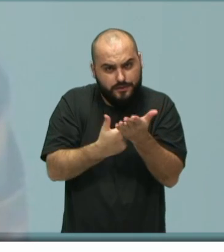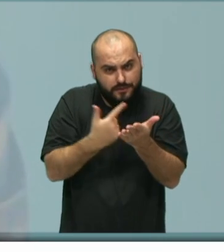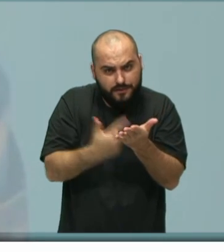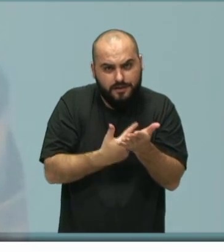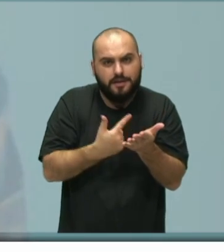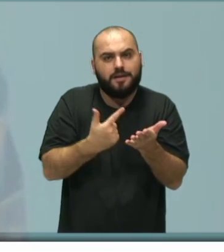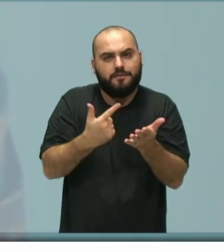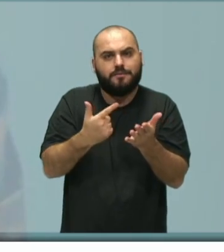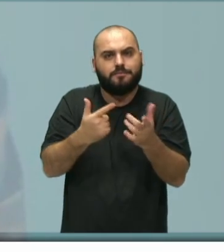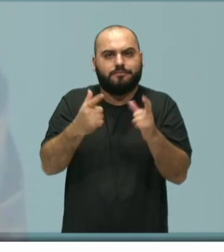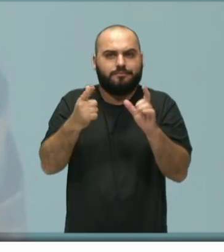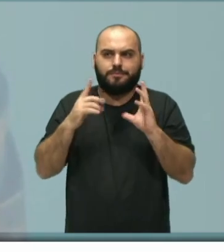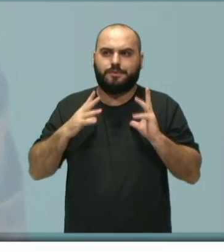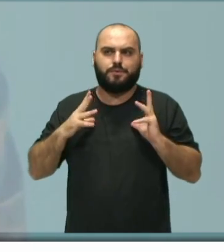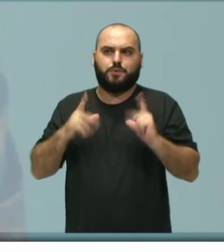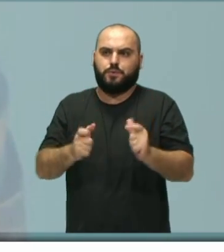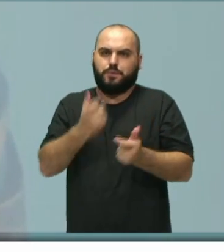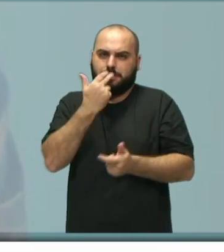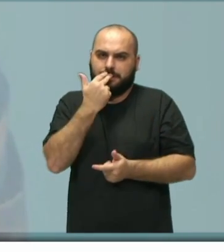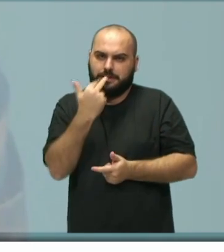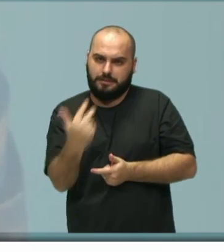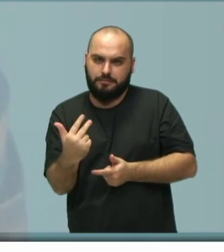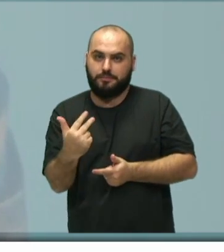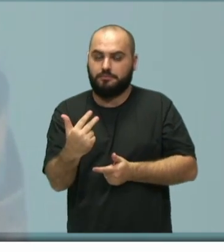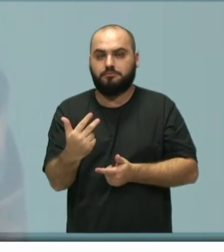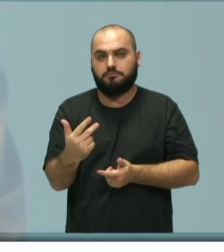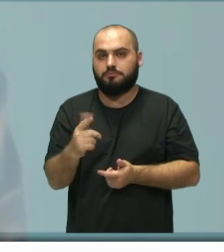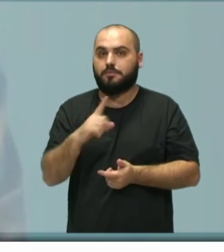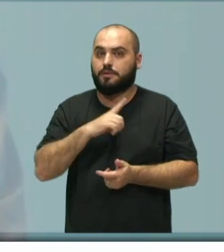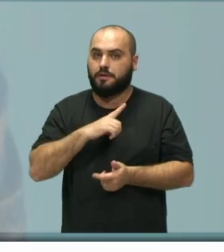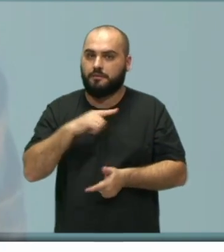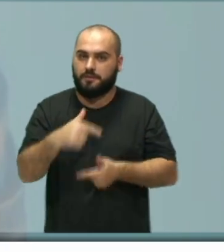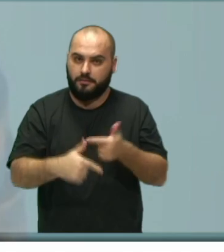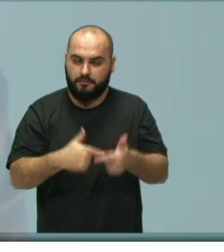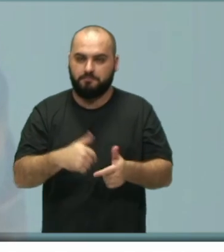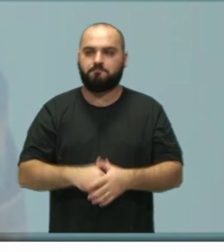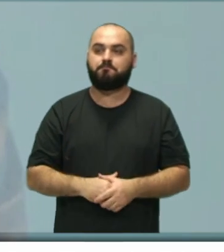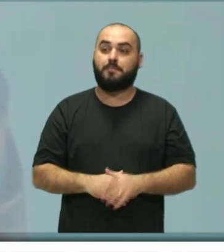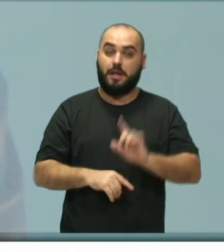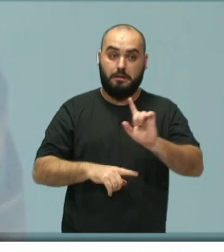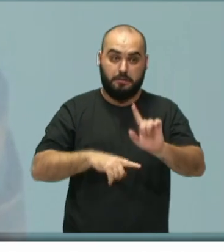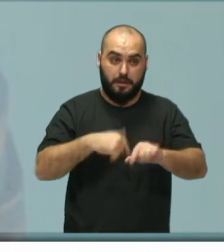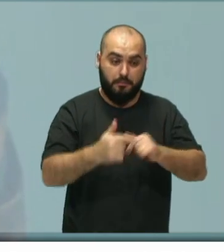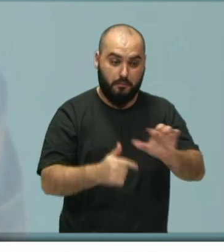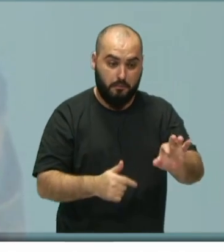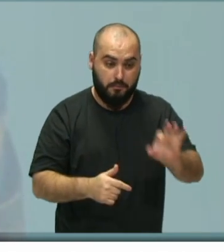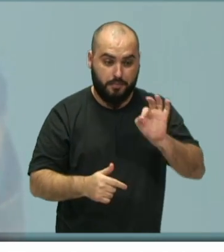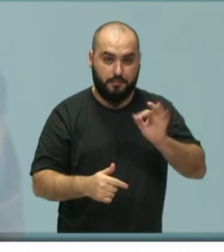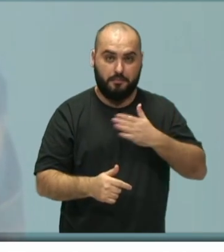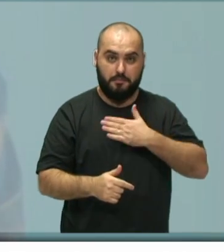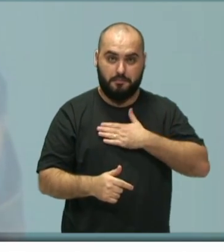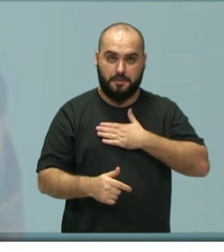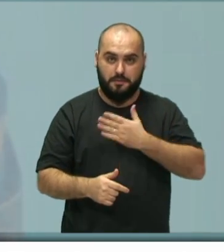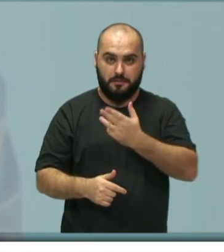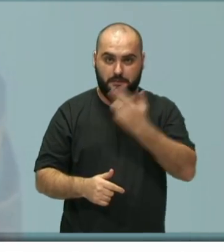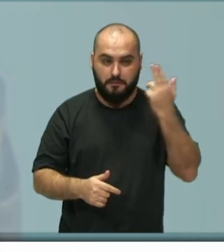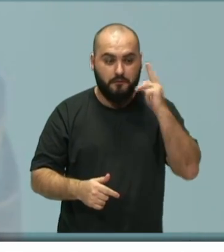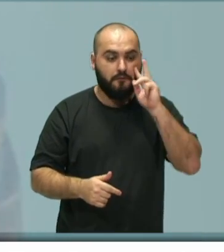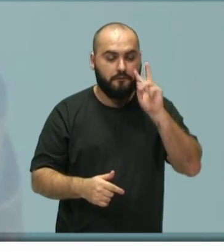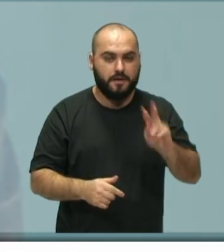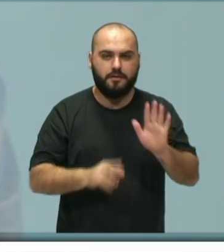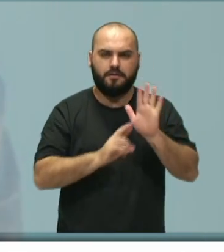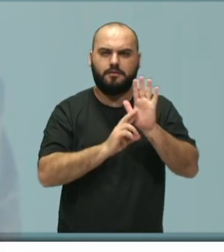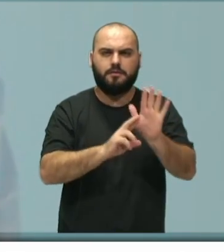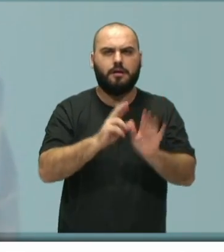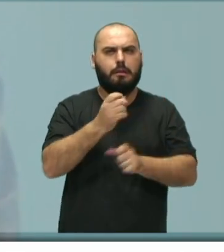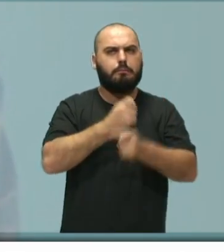poemas que entrariam, né? Isso foi um trabalho. Depois que eu fui selecionada, que tivemos o resultado em mãos, aí foi em meados do